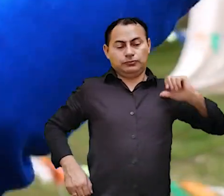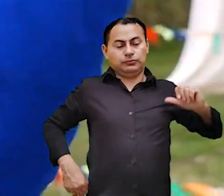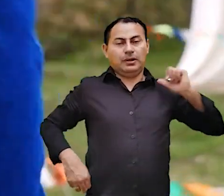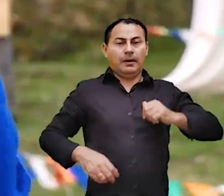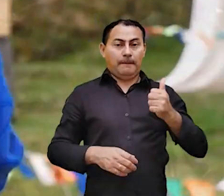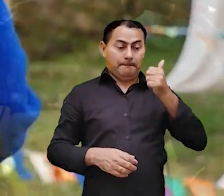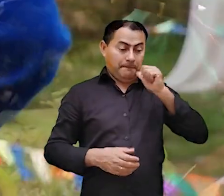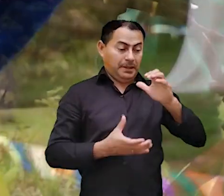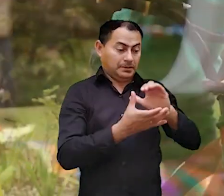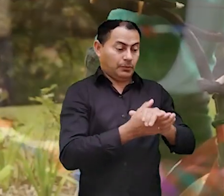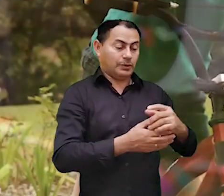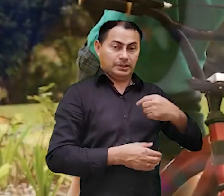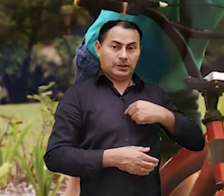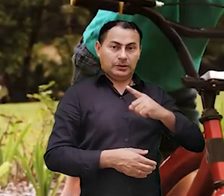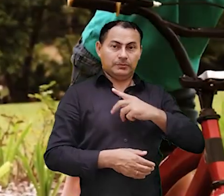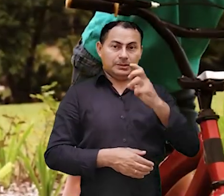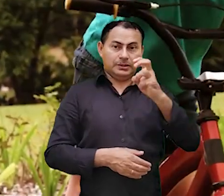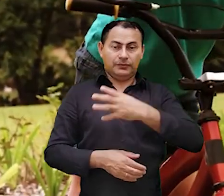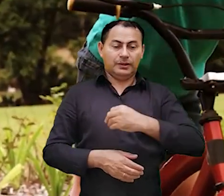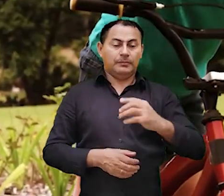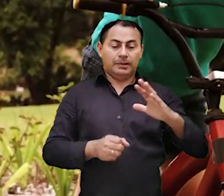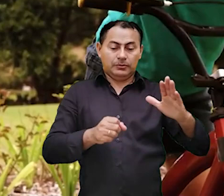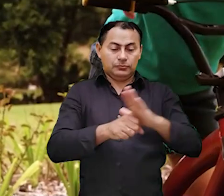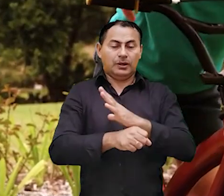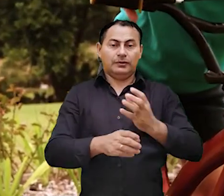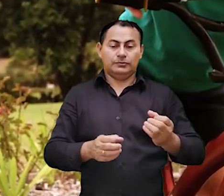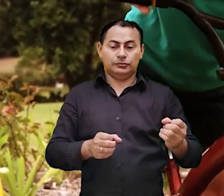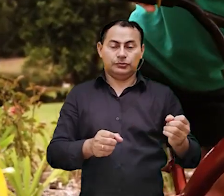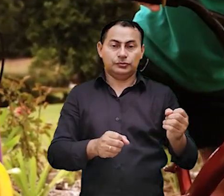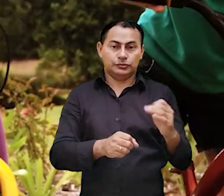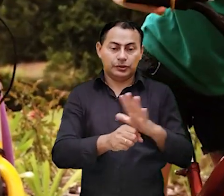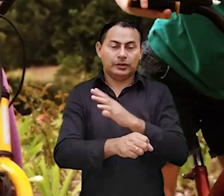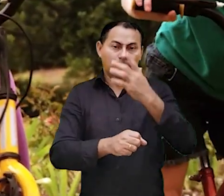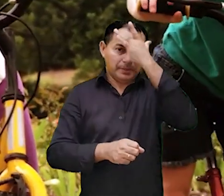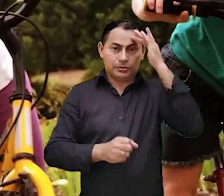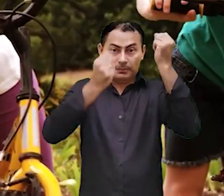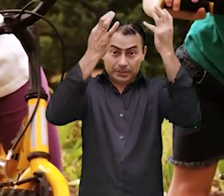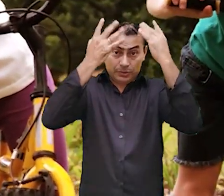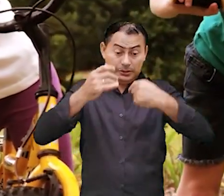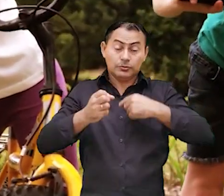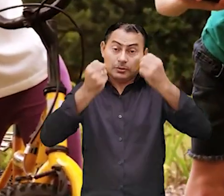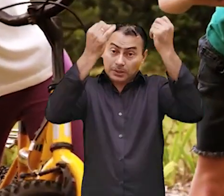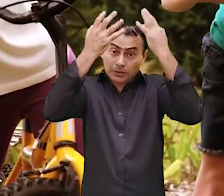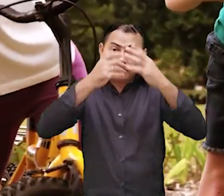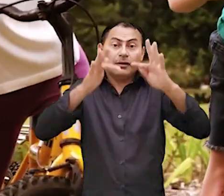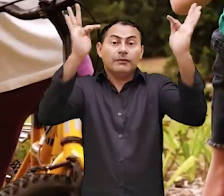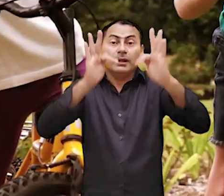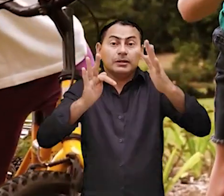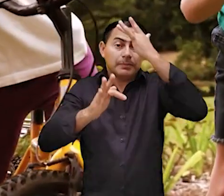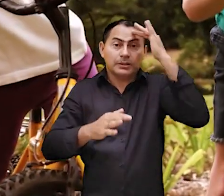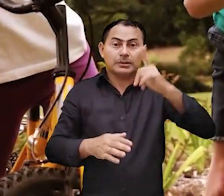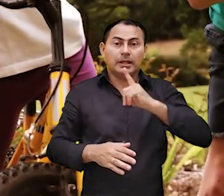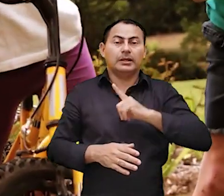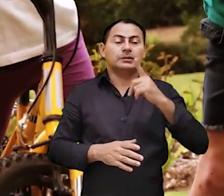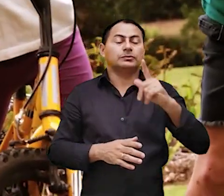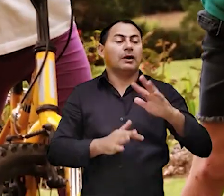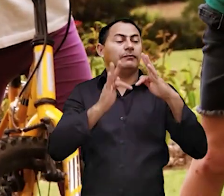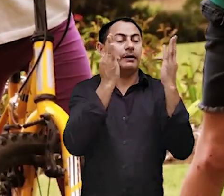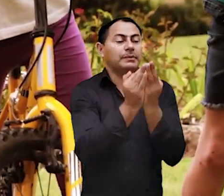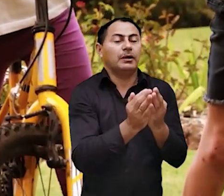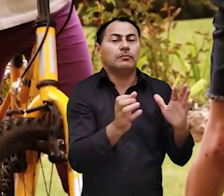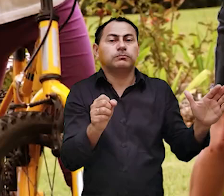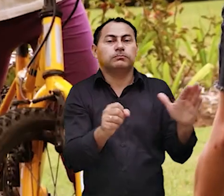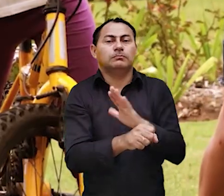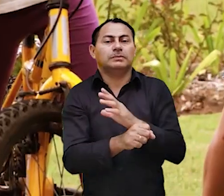flechas. Minha esposa e eu temos 5 filhos, minha aljava está cheia. Sou um homem abençoado. Como é feliz o homem que tem a